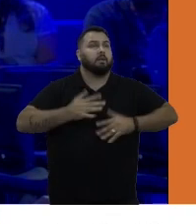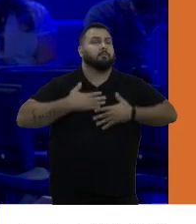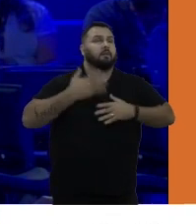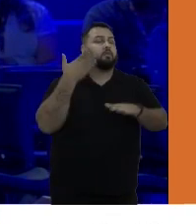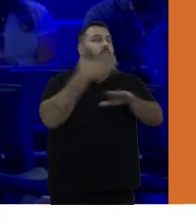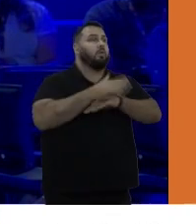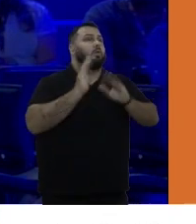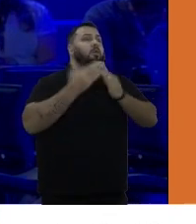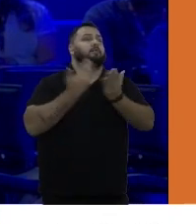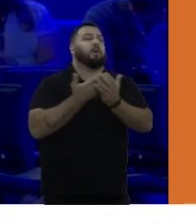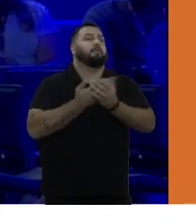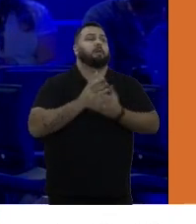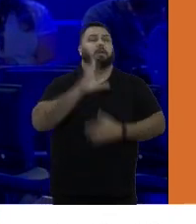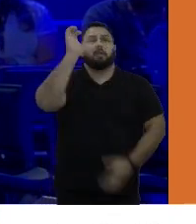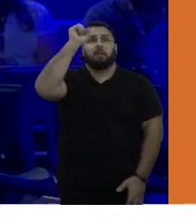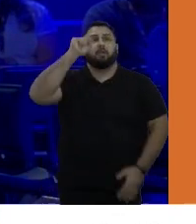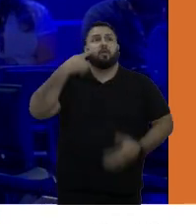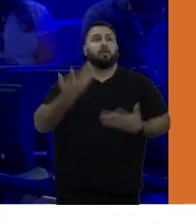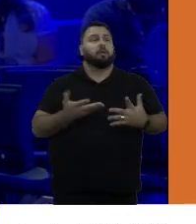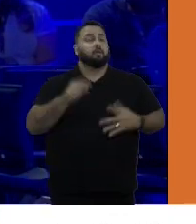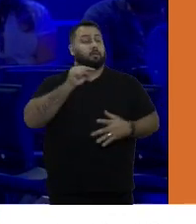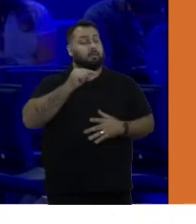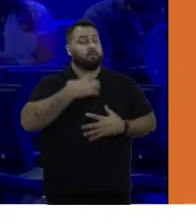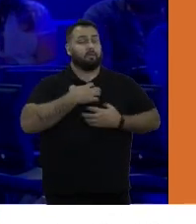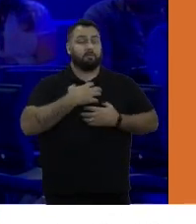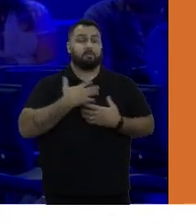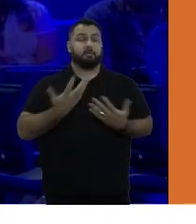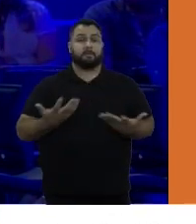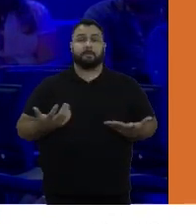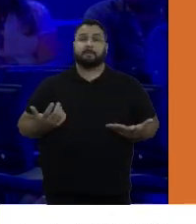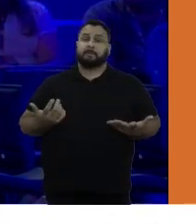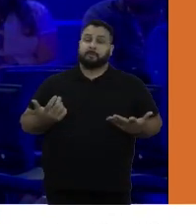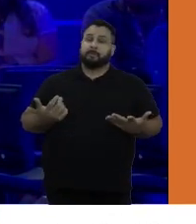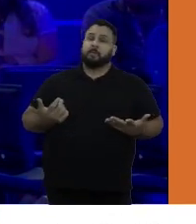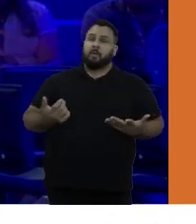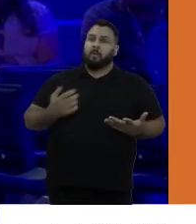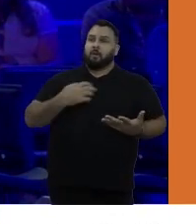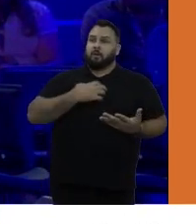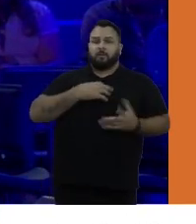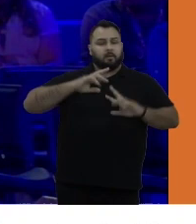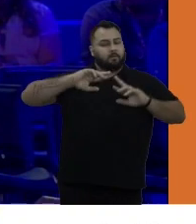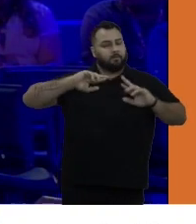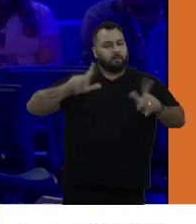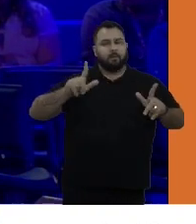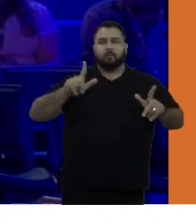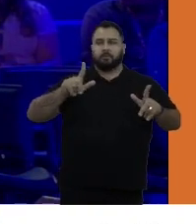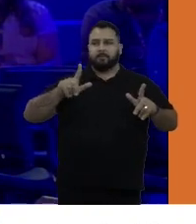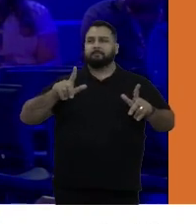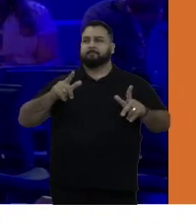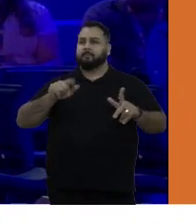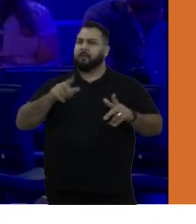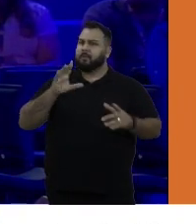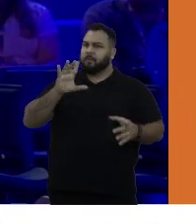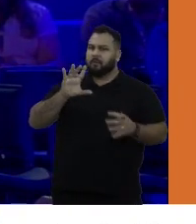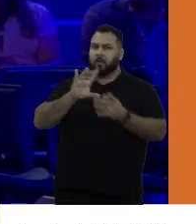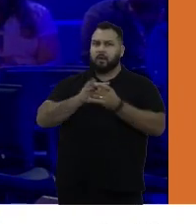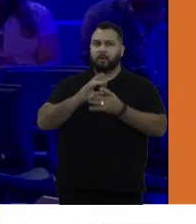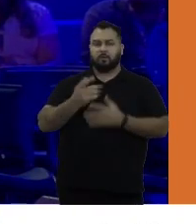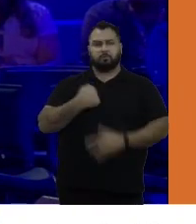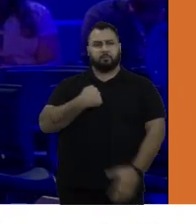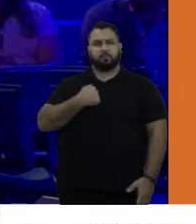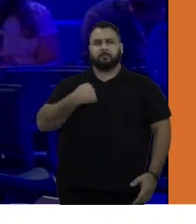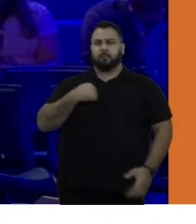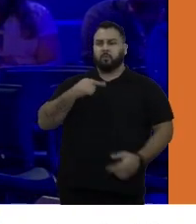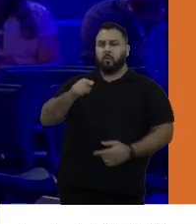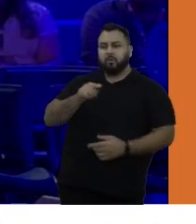hoje eu vou para a escola que eu vou aprender tal coisa dessa maneira, de uma maneira completamente diferente, de uma maneira que se conecta comigo, se conecta